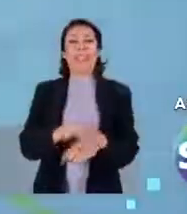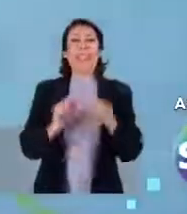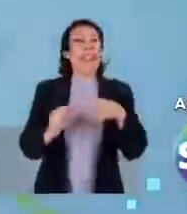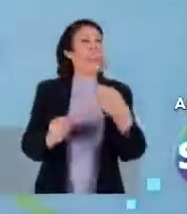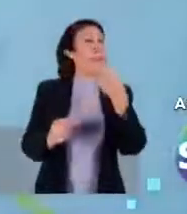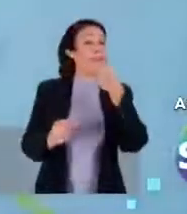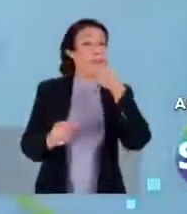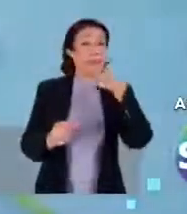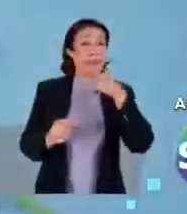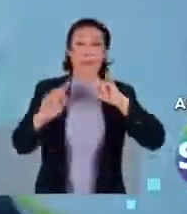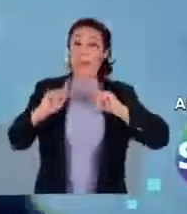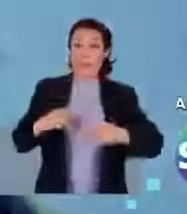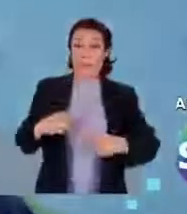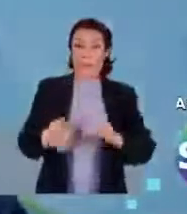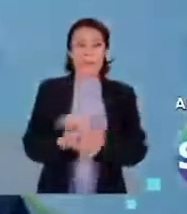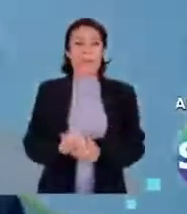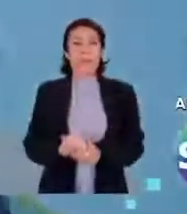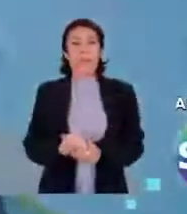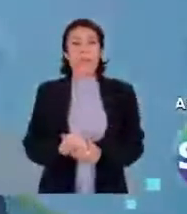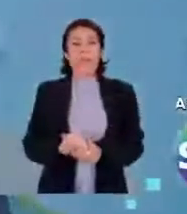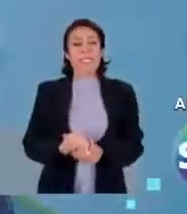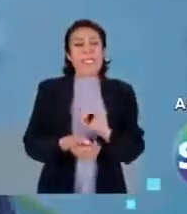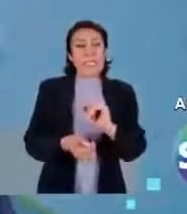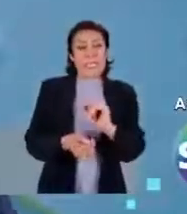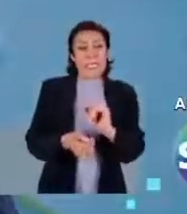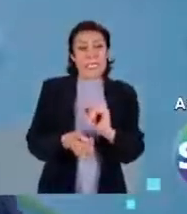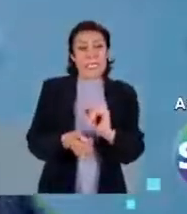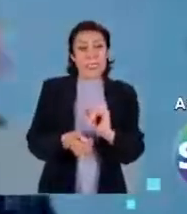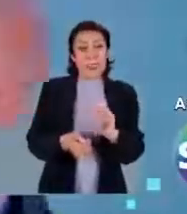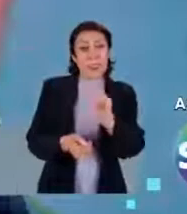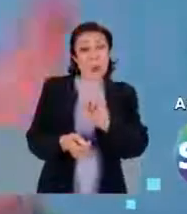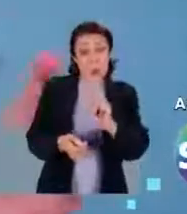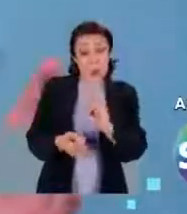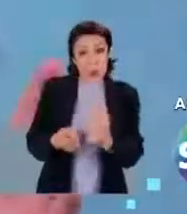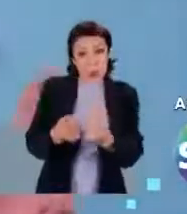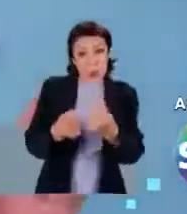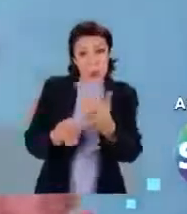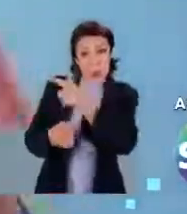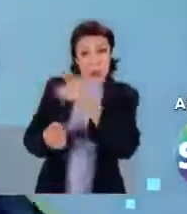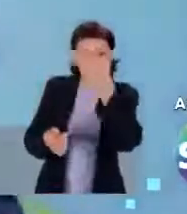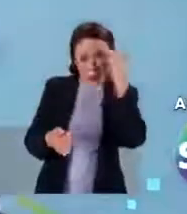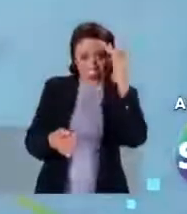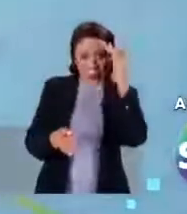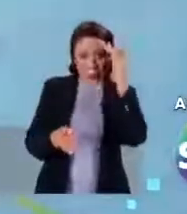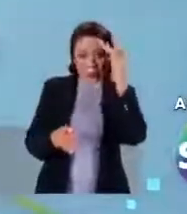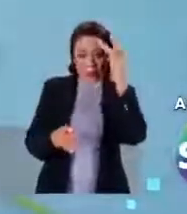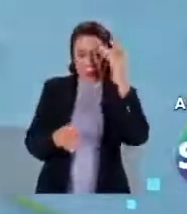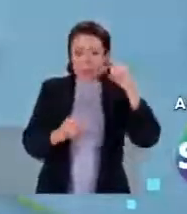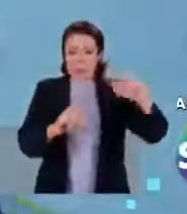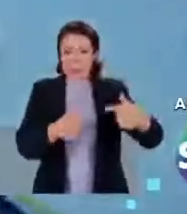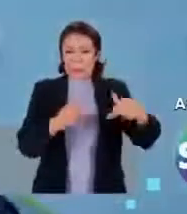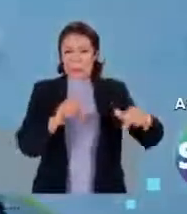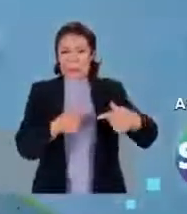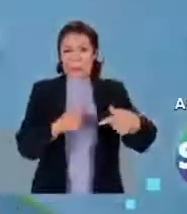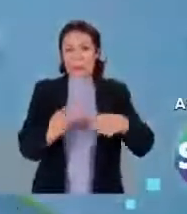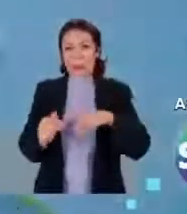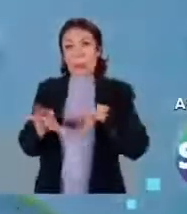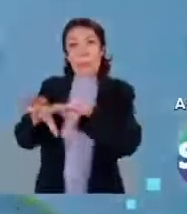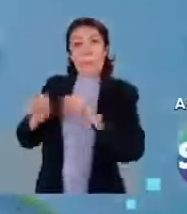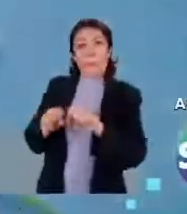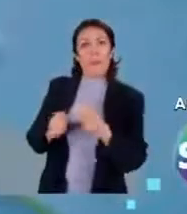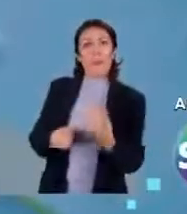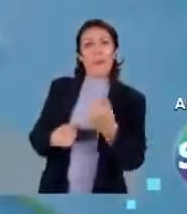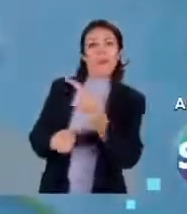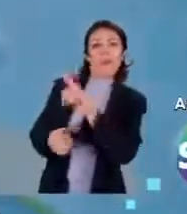fraqueza humana Então você mexeu com dinheiro dos outros lá se vá tentação de você pegar o dinheiro o que eu posso